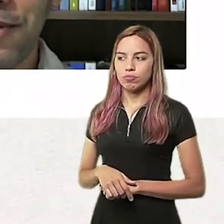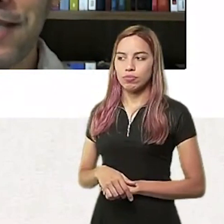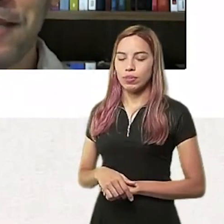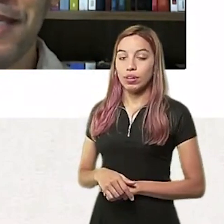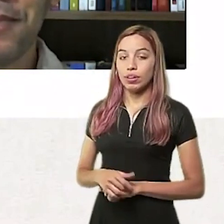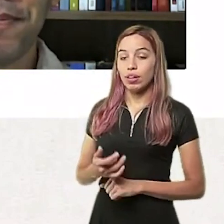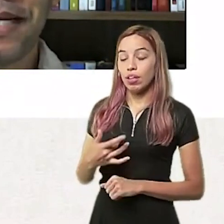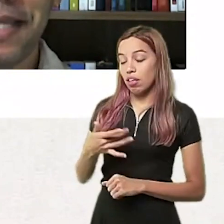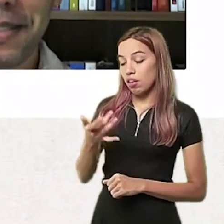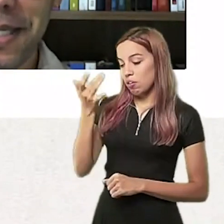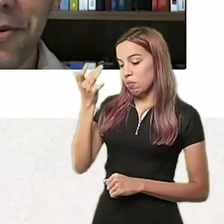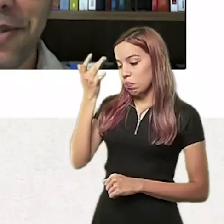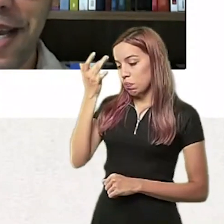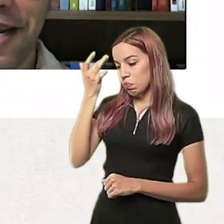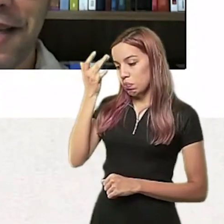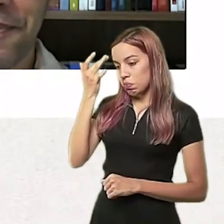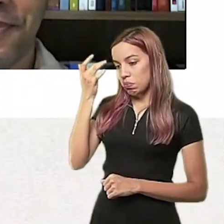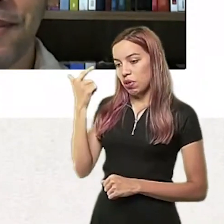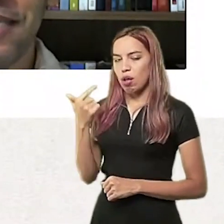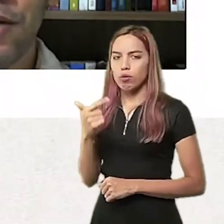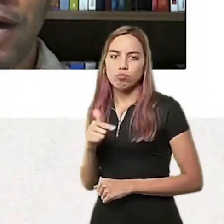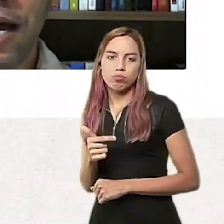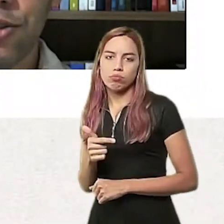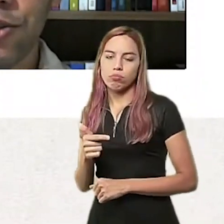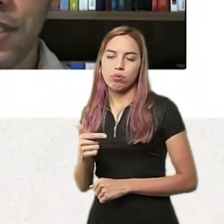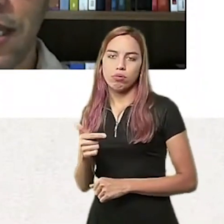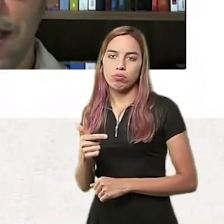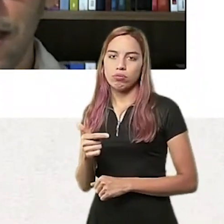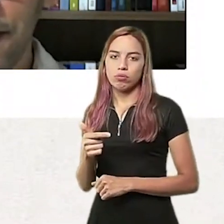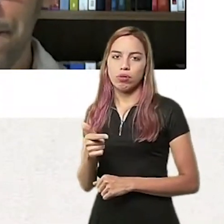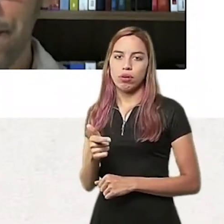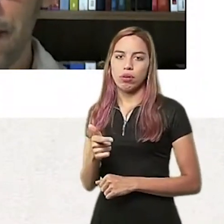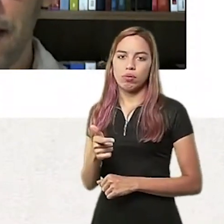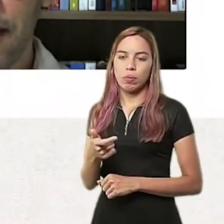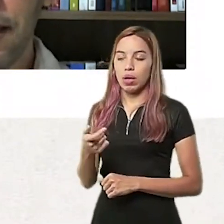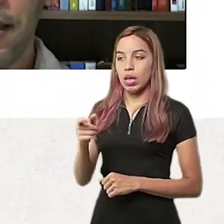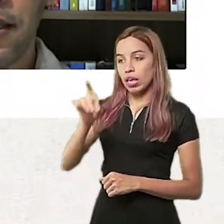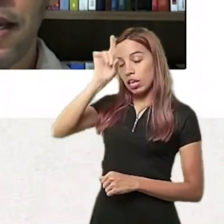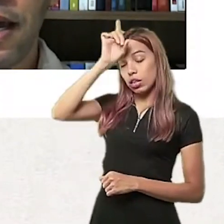Eu não tenho essa mesma pretensão dela, mas eu acho que